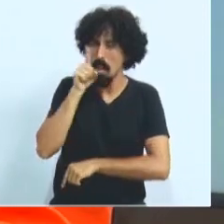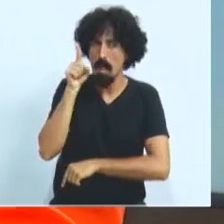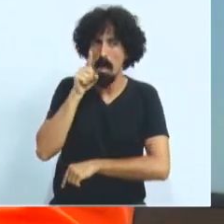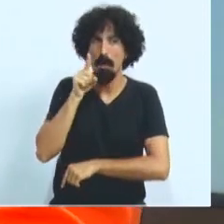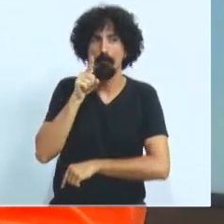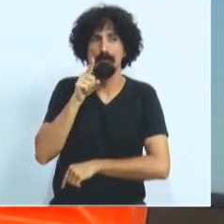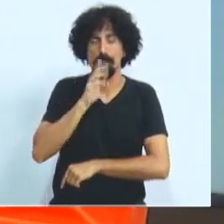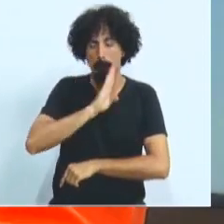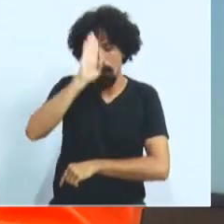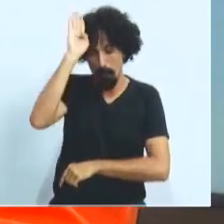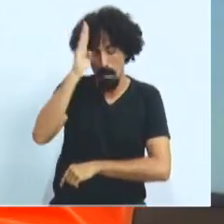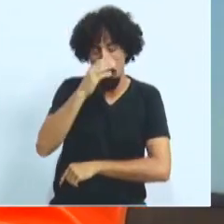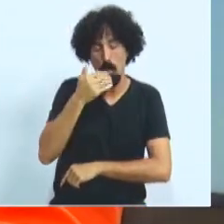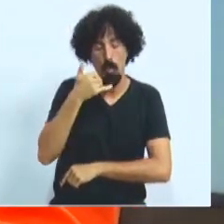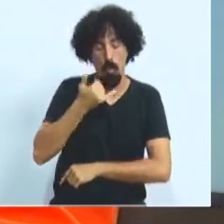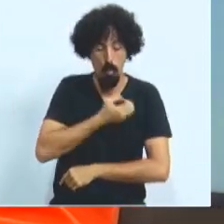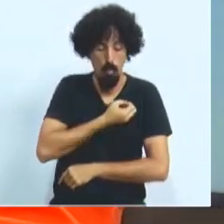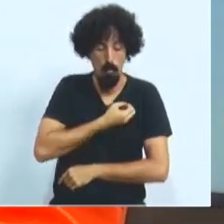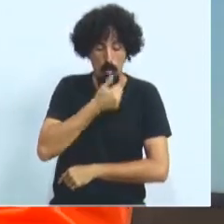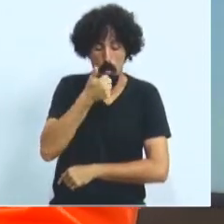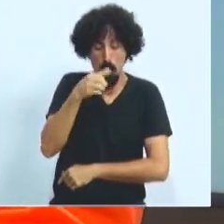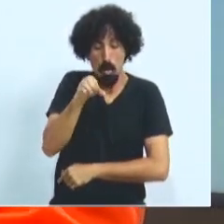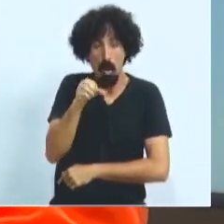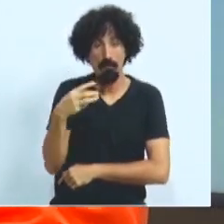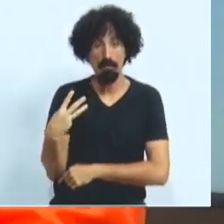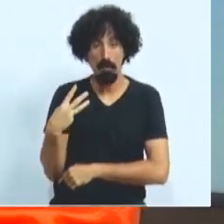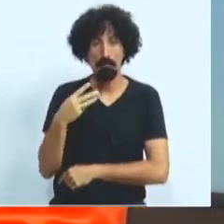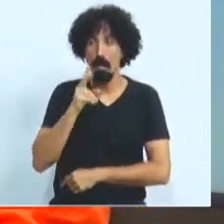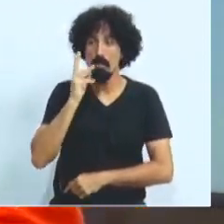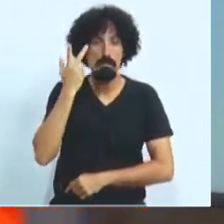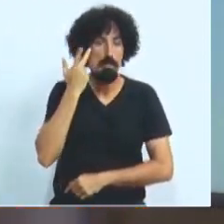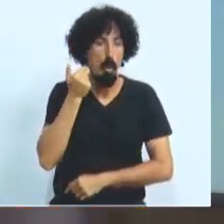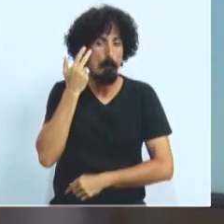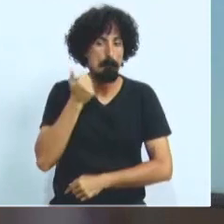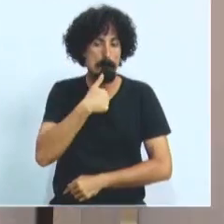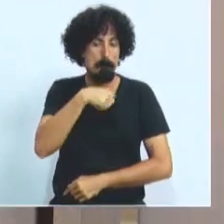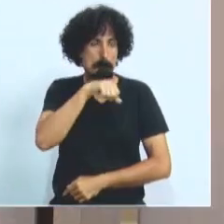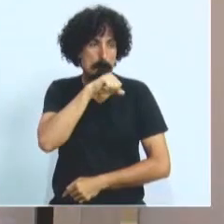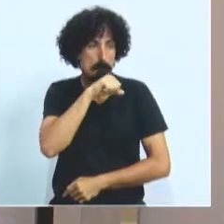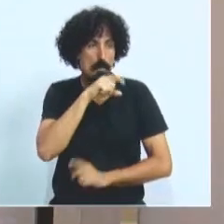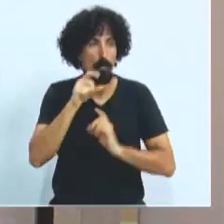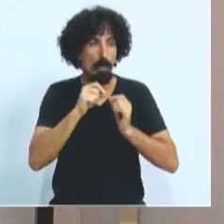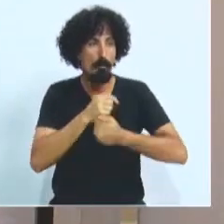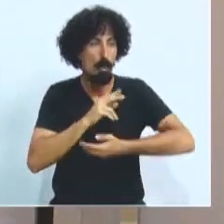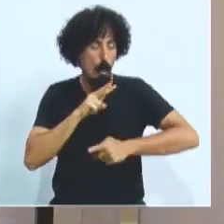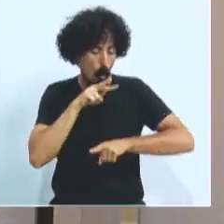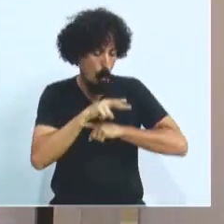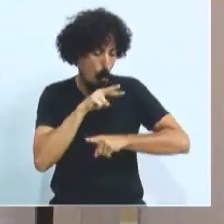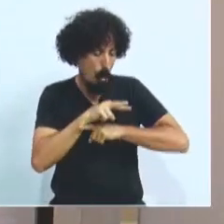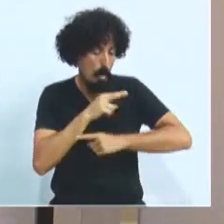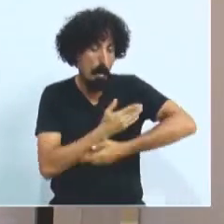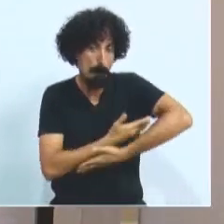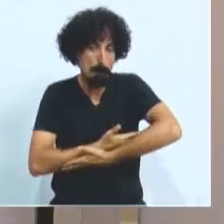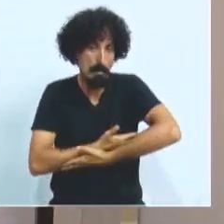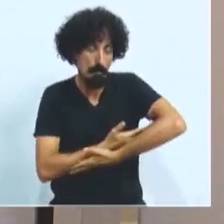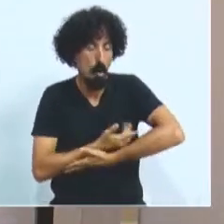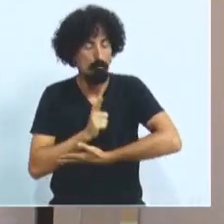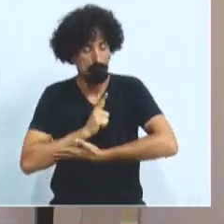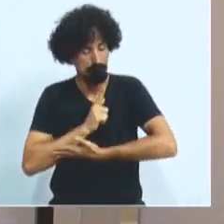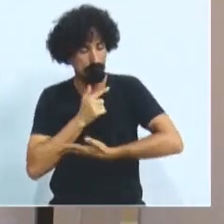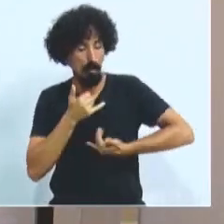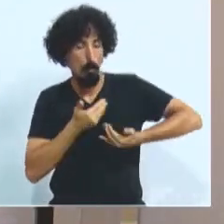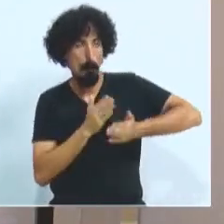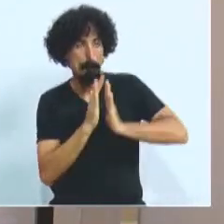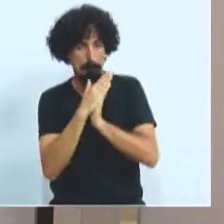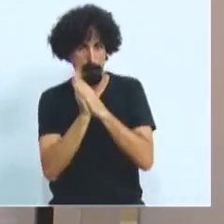como despachador. E é comum a pessoa, a mãe, tem ali, a gente tem aqui a representação do bebê, a Naira vai